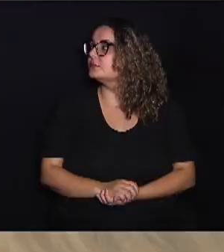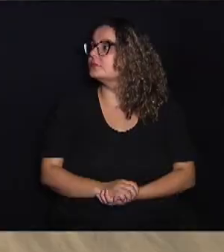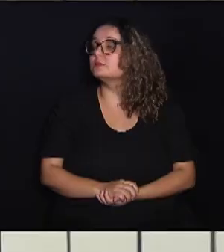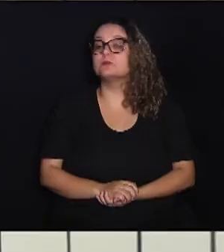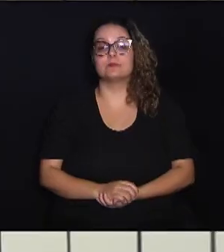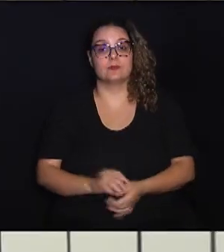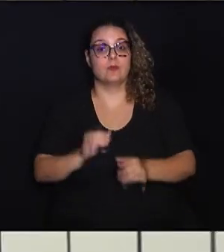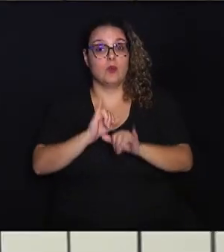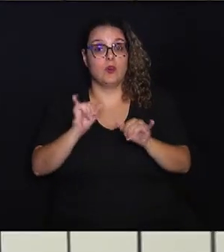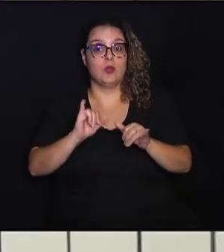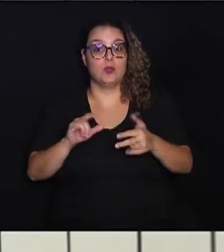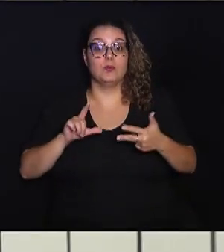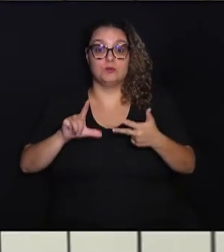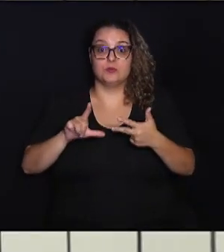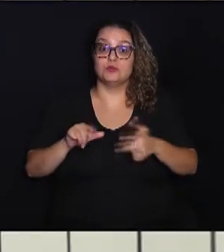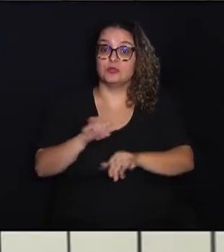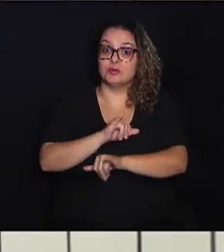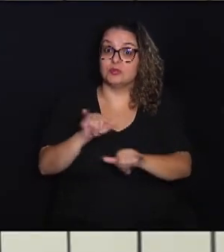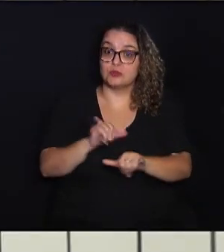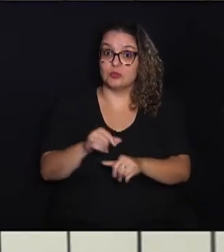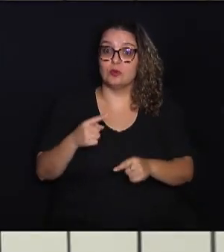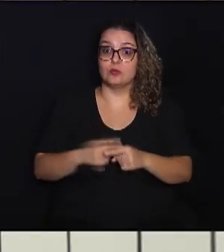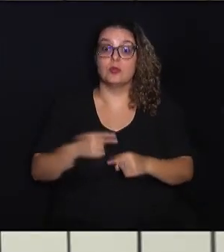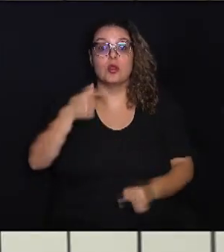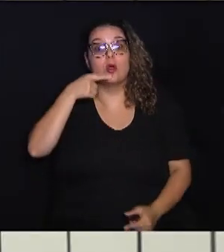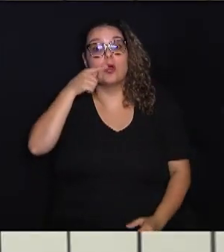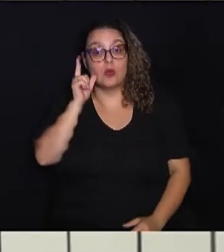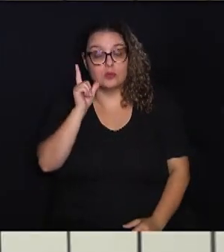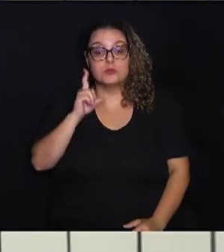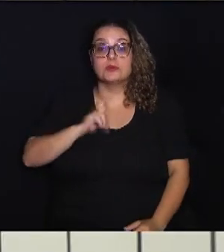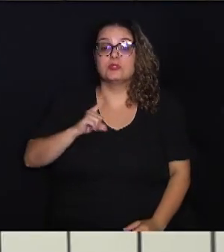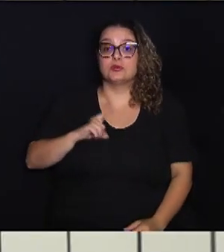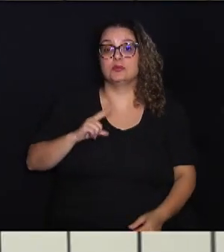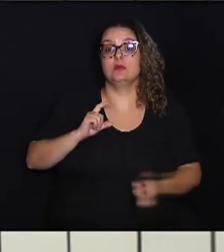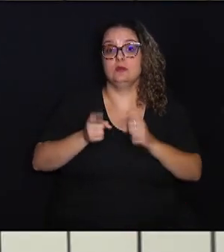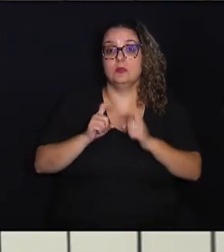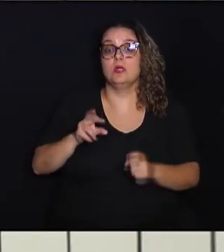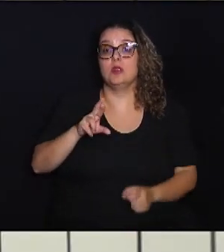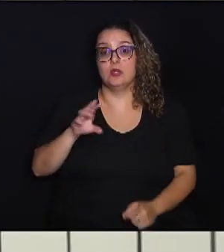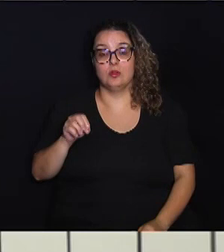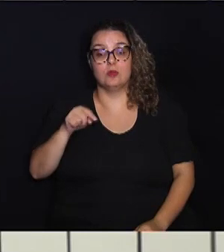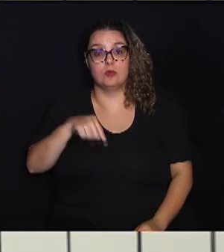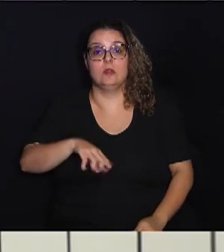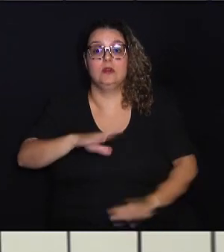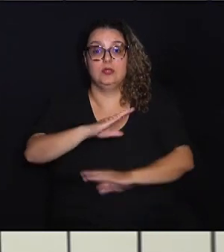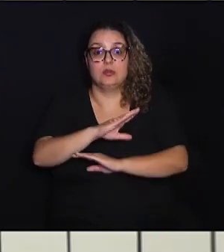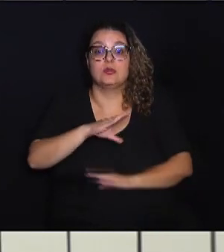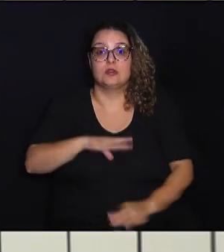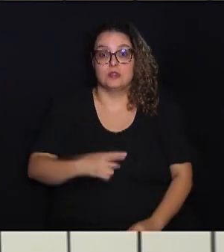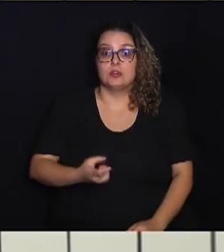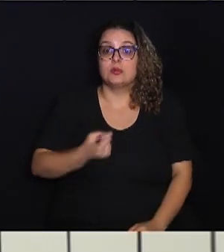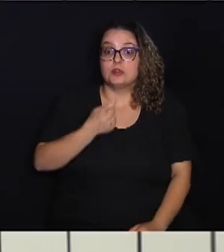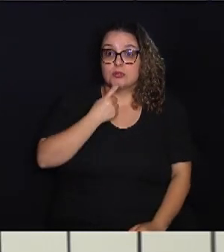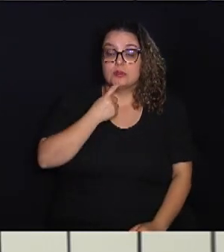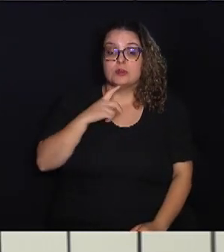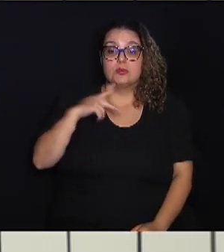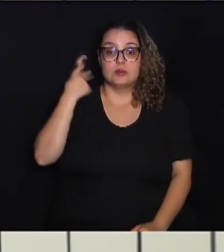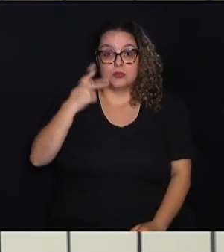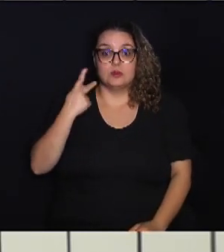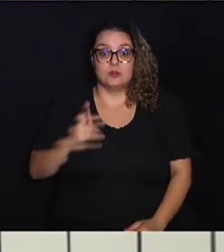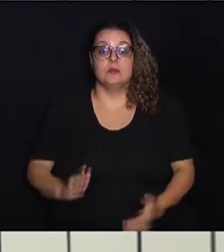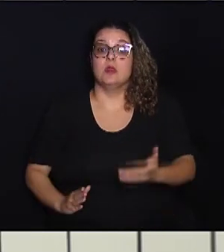Hora de falar das notícias do Legislativo, porque ontem nós tivemos reunião ordinária aqui na Câmara Municipal de Campinas e os